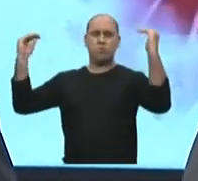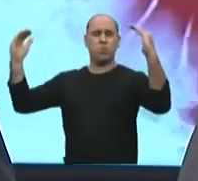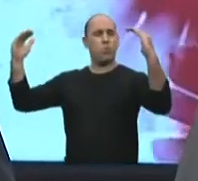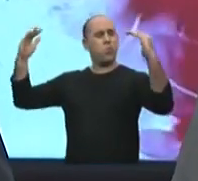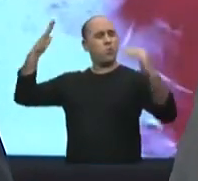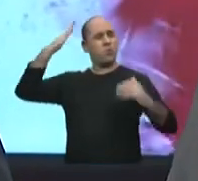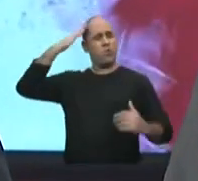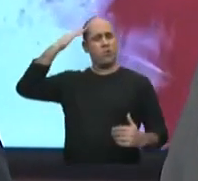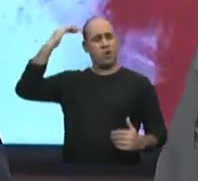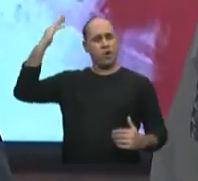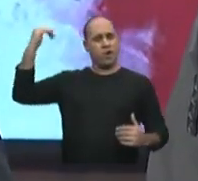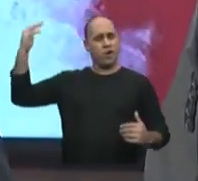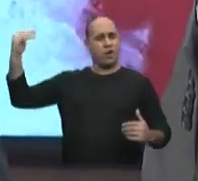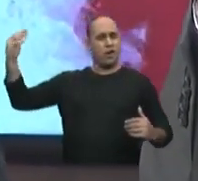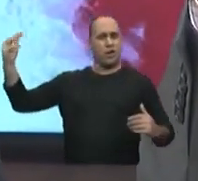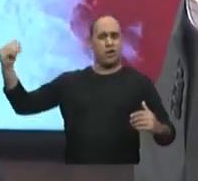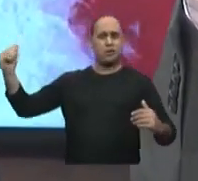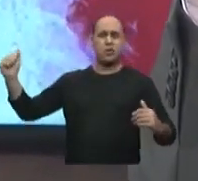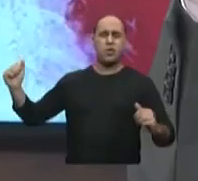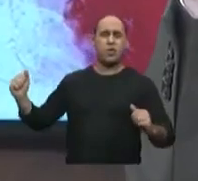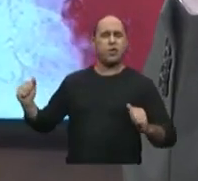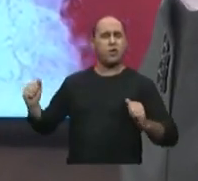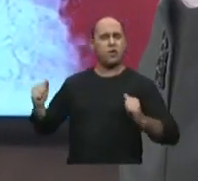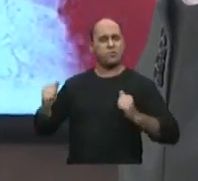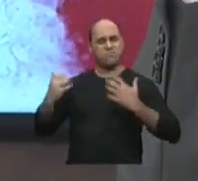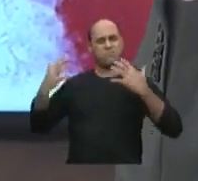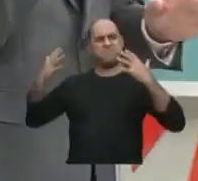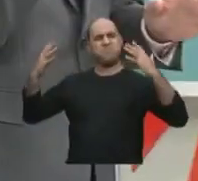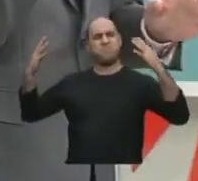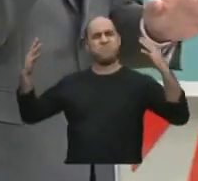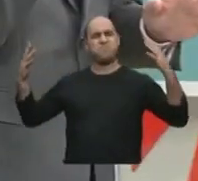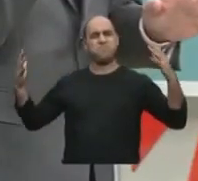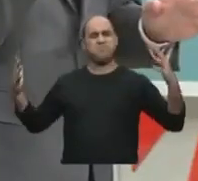de pompa e glória,